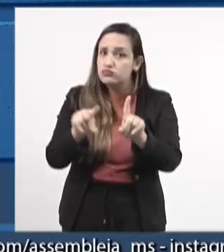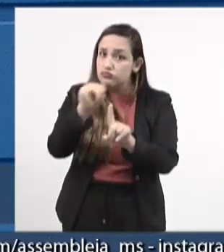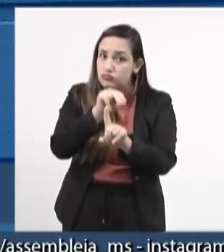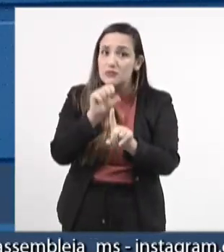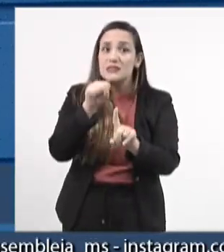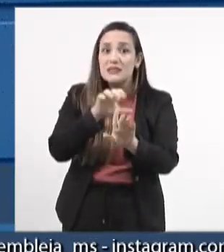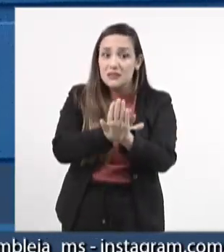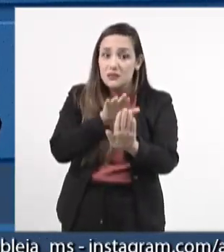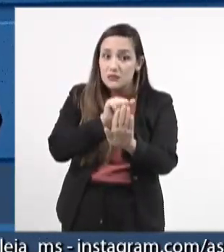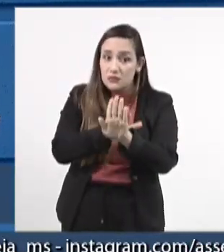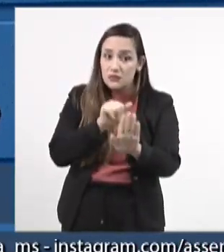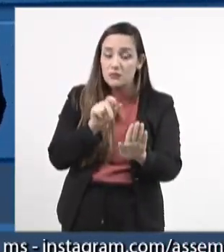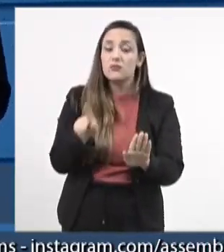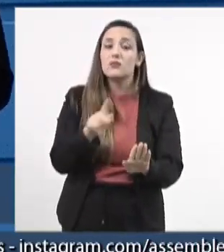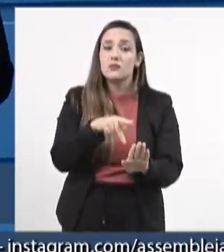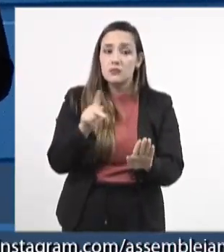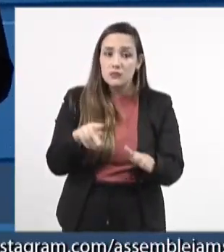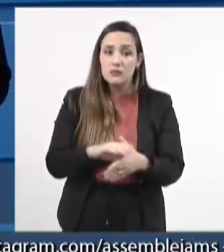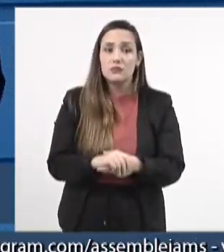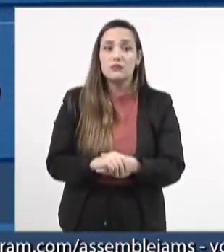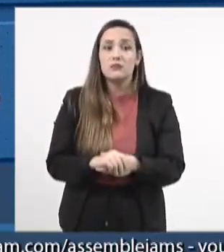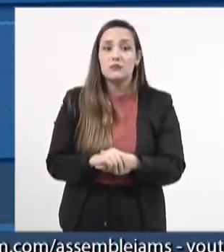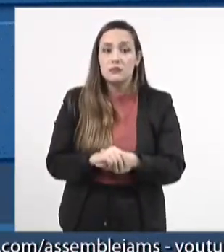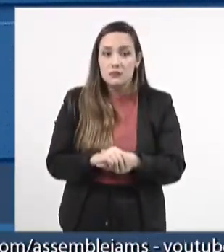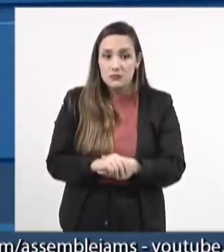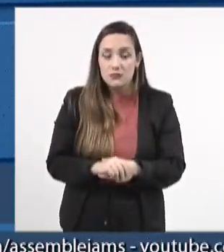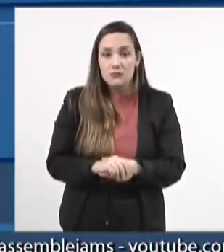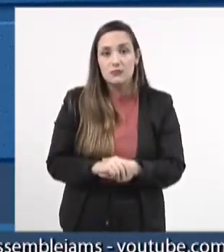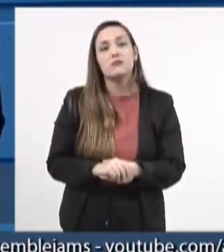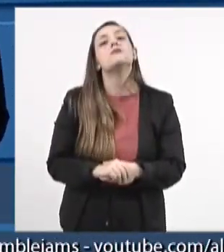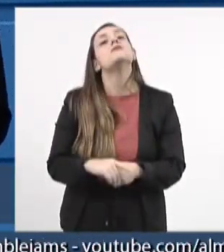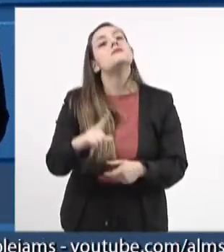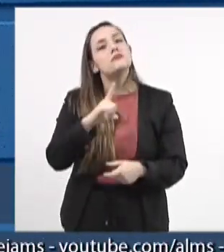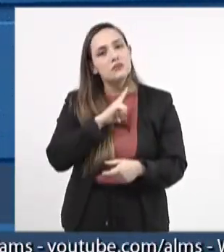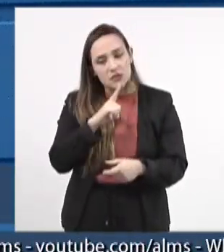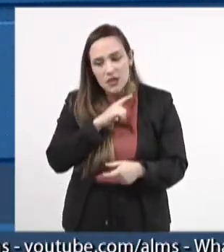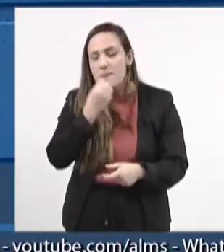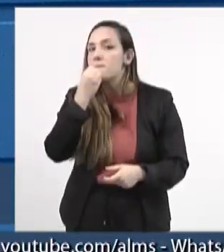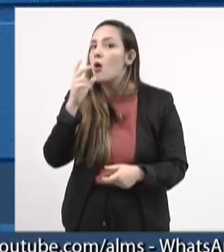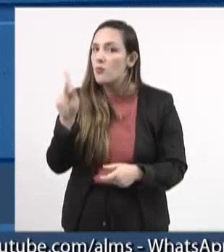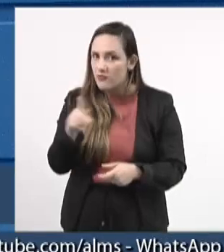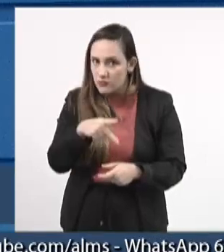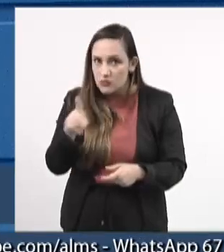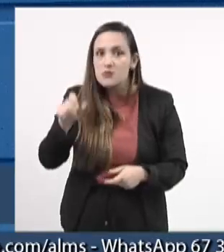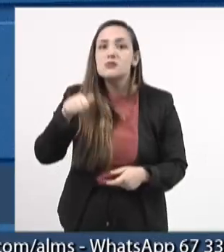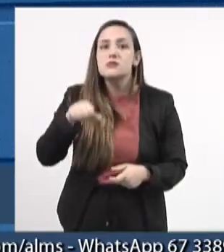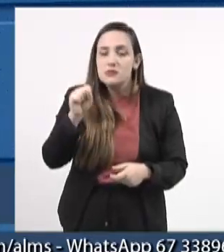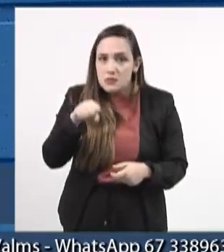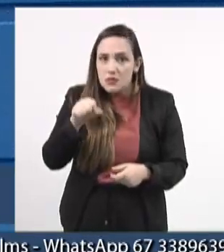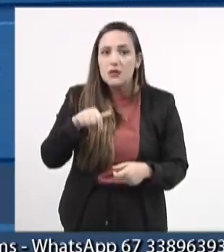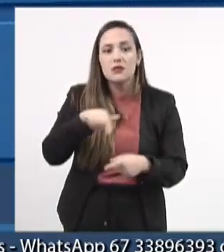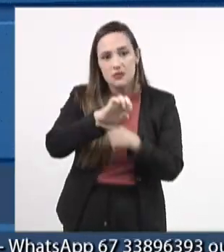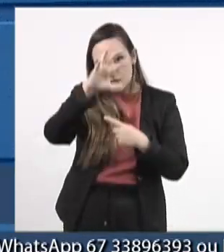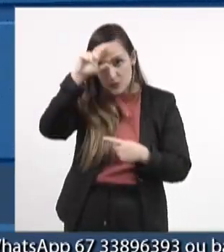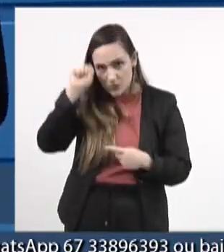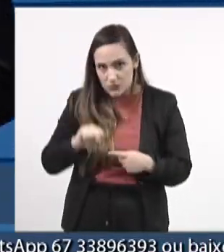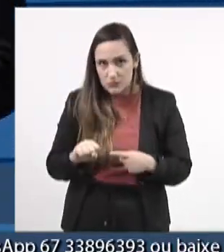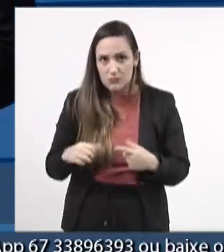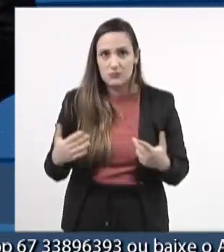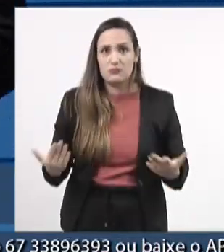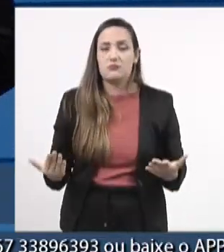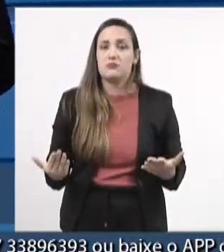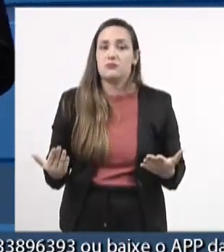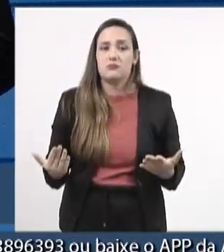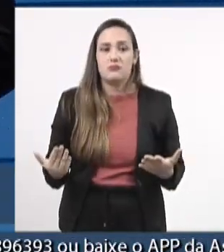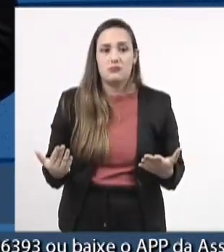de professor. Aliás, professor não, eu me corrijo aqui. Temos muitos bons professores no Mato Grosso do Sul. Agora, não